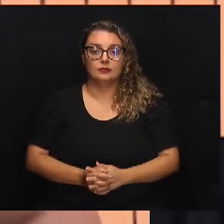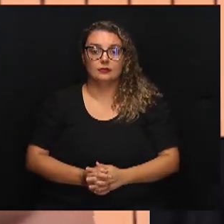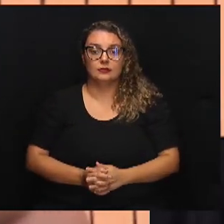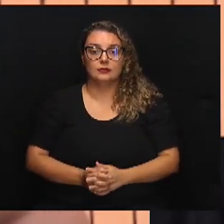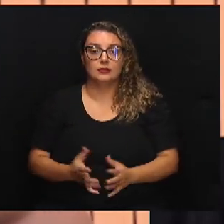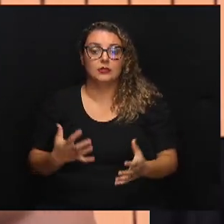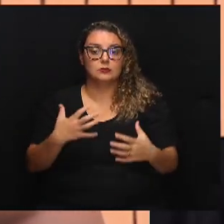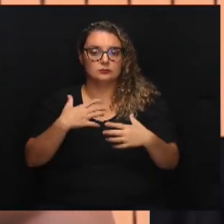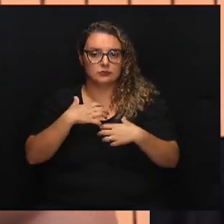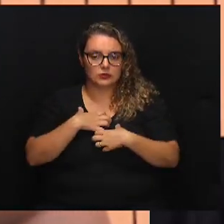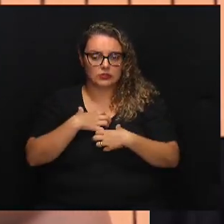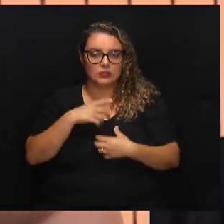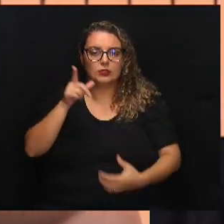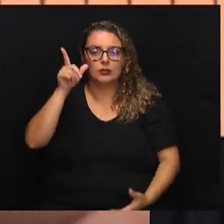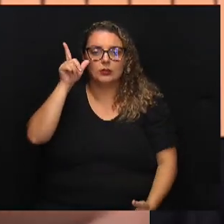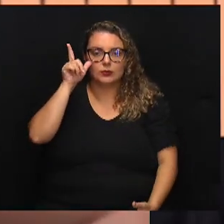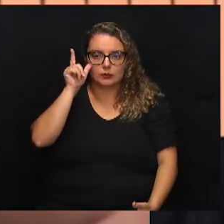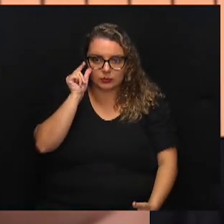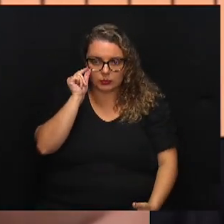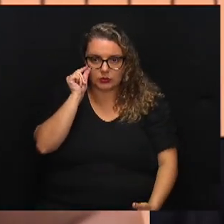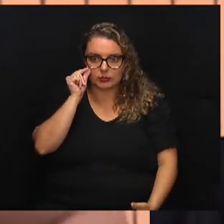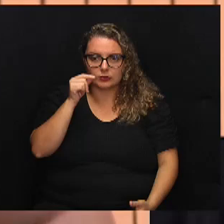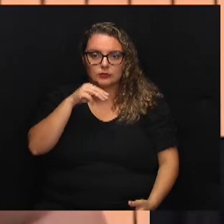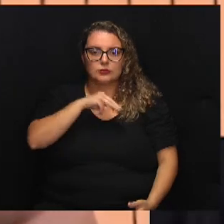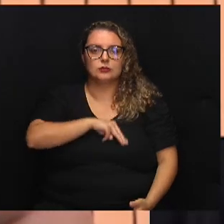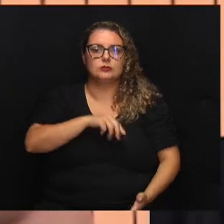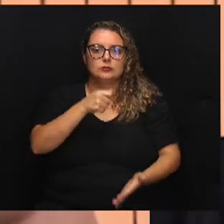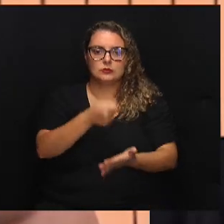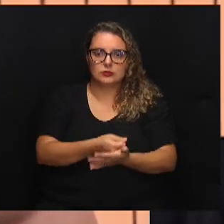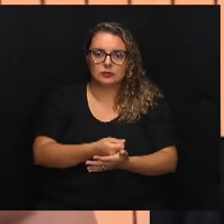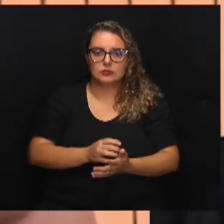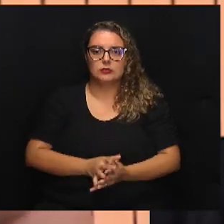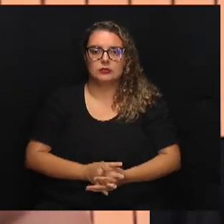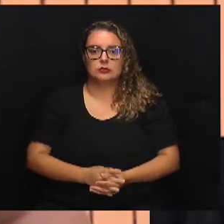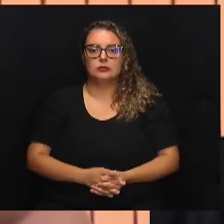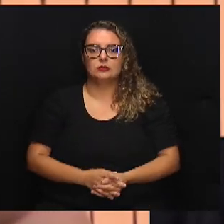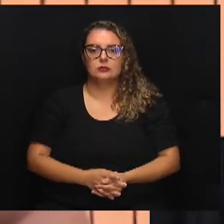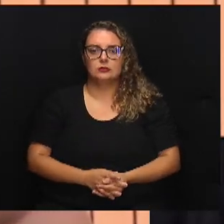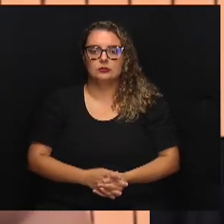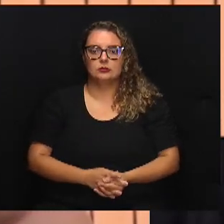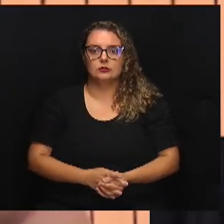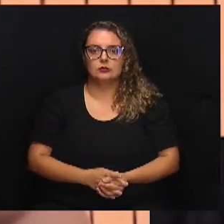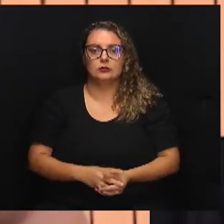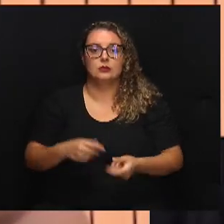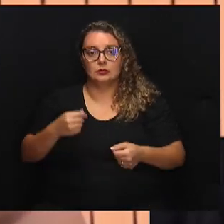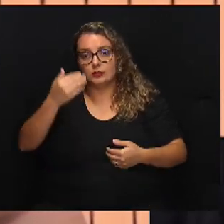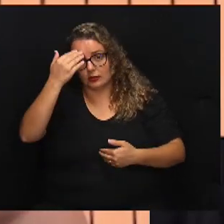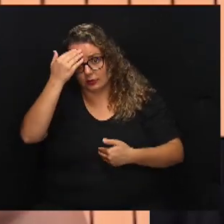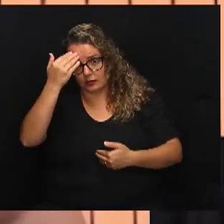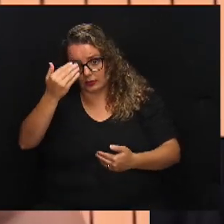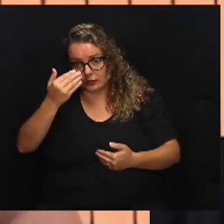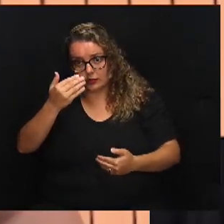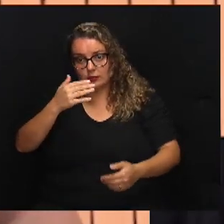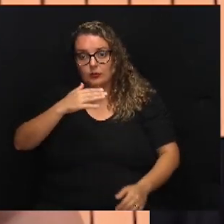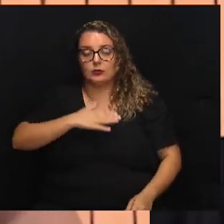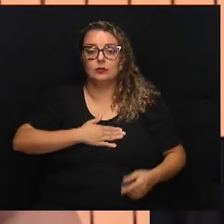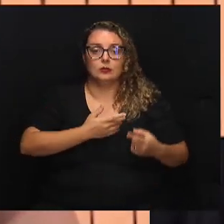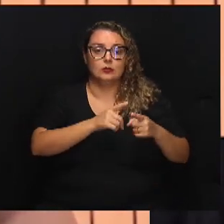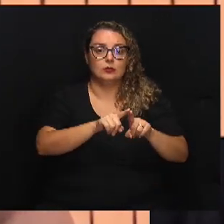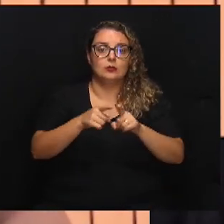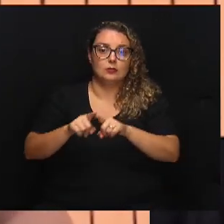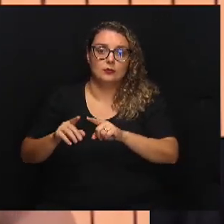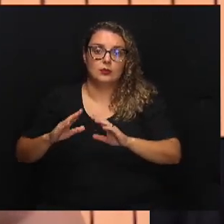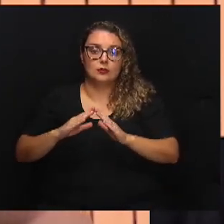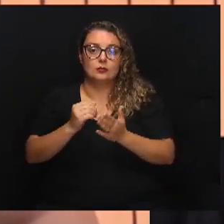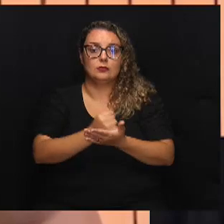sente assim um alívio de dever cumprido. Eu não posso deixar de agradecer os meus parceiros